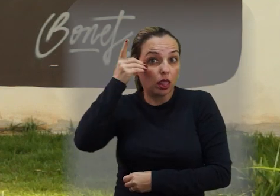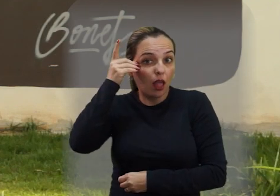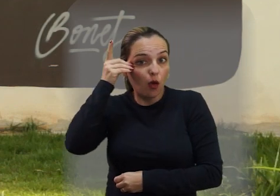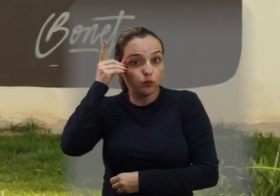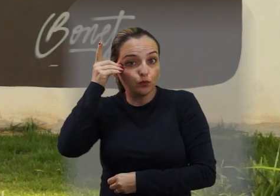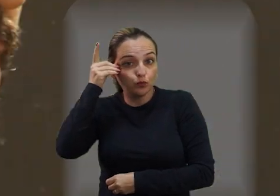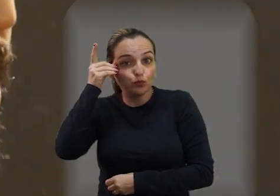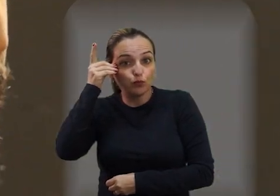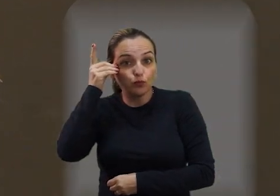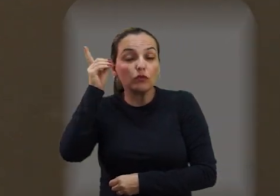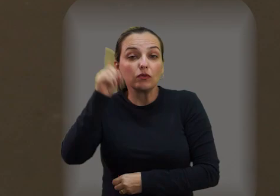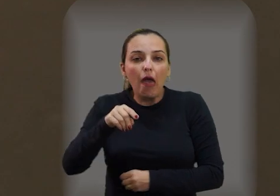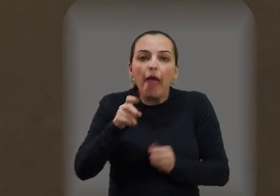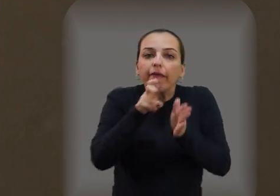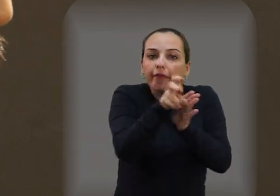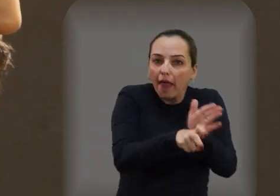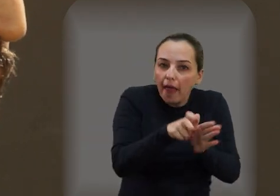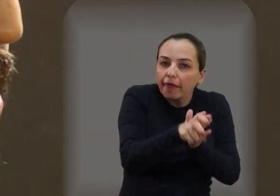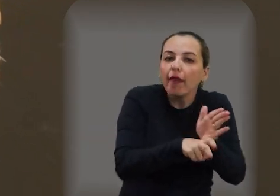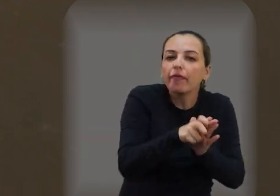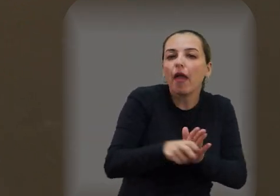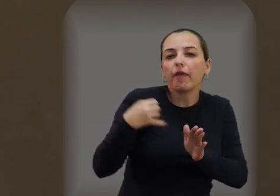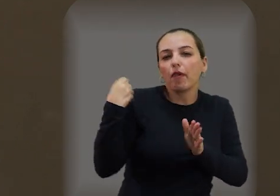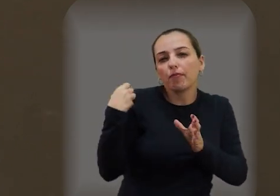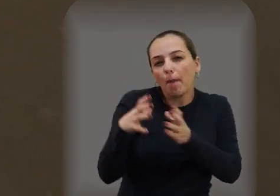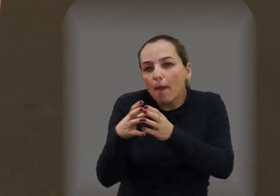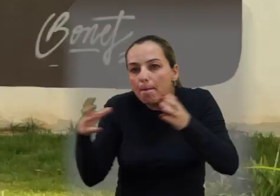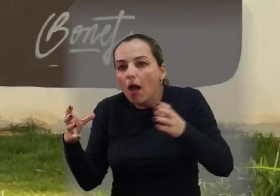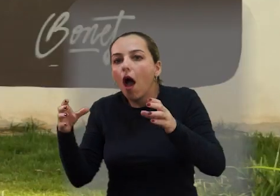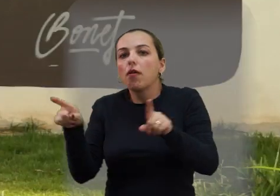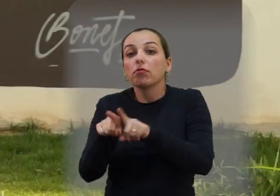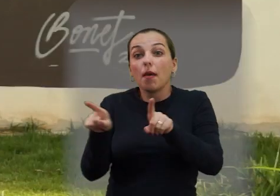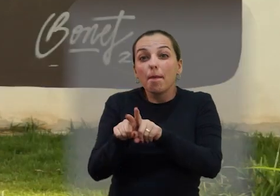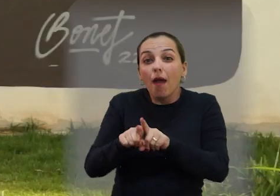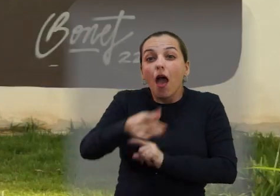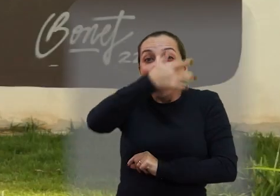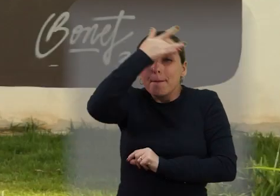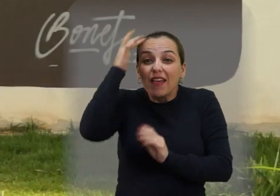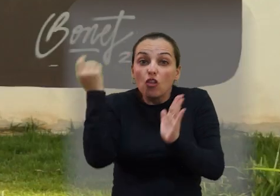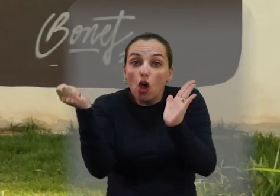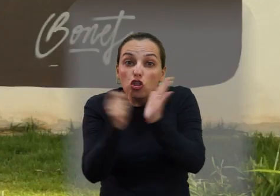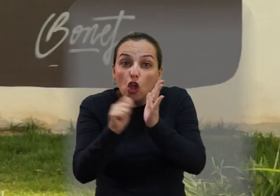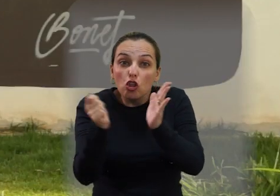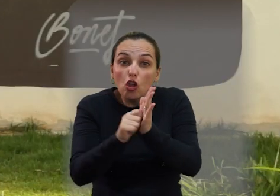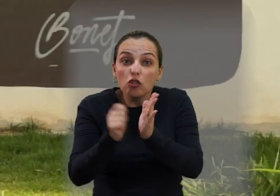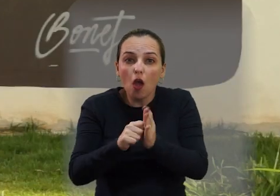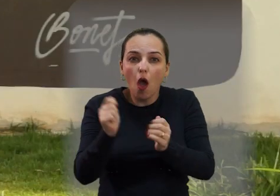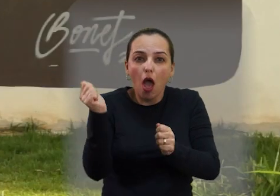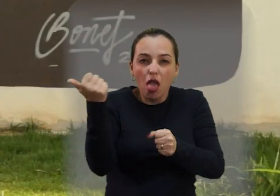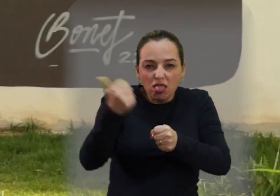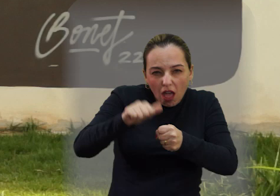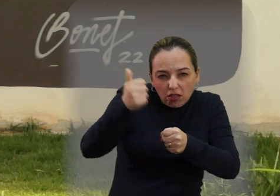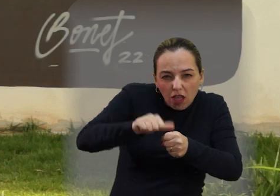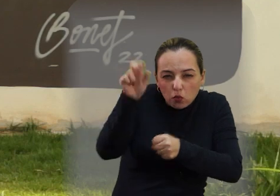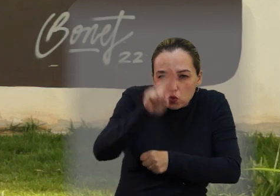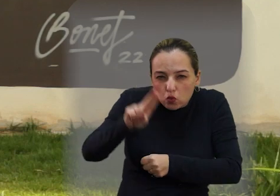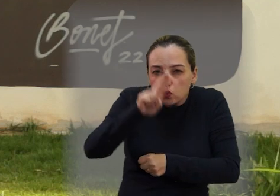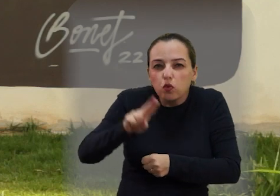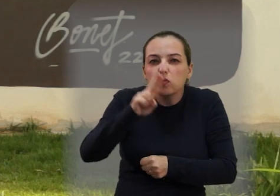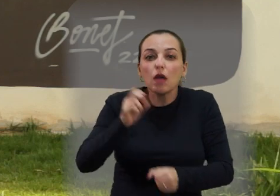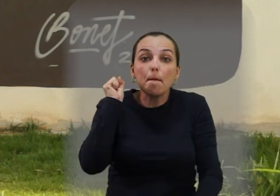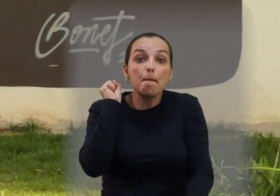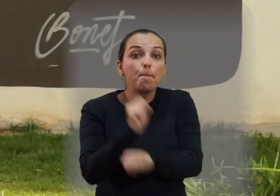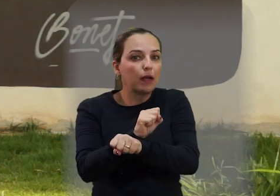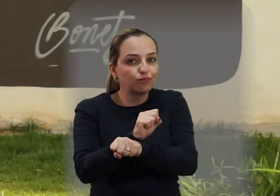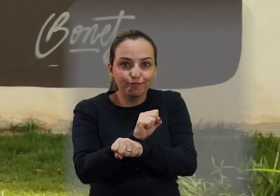gente tem pessoas que participam no grupo que têm síndrome de Down, tem pessoas que têm dificuldade de mobilidade, pessoas com uma idade